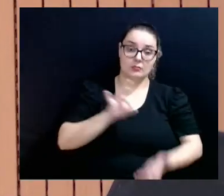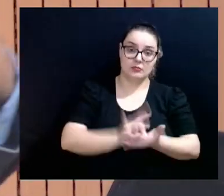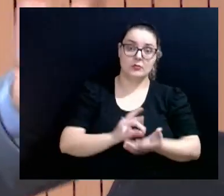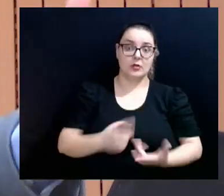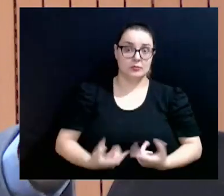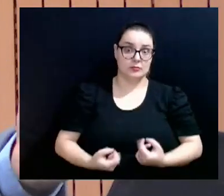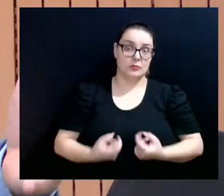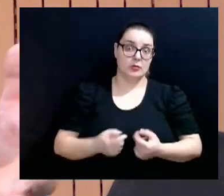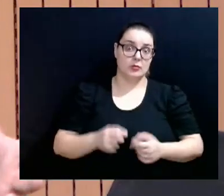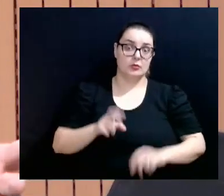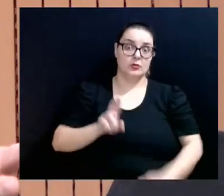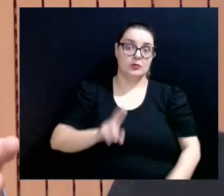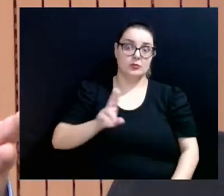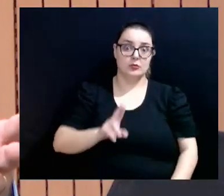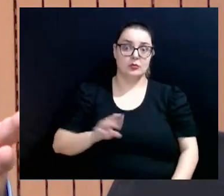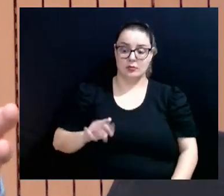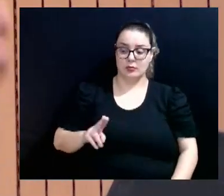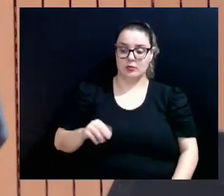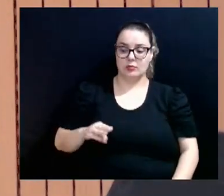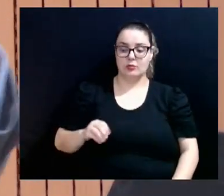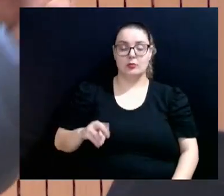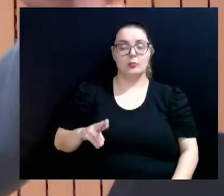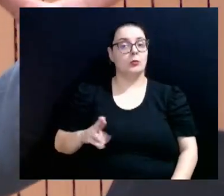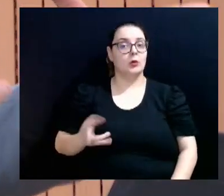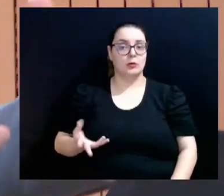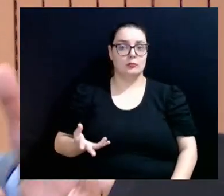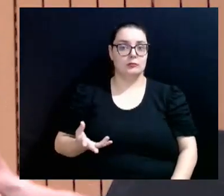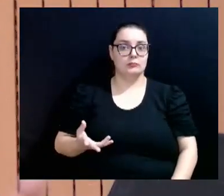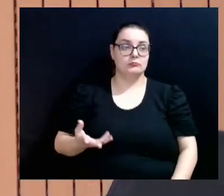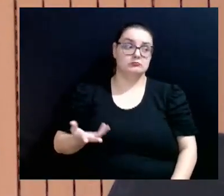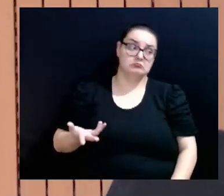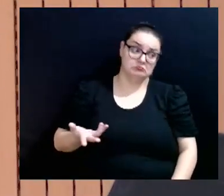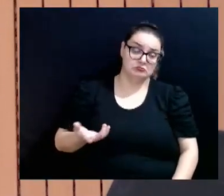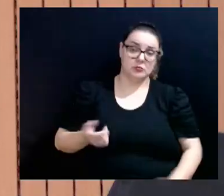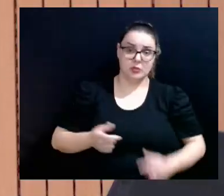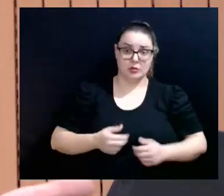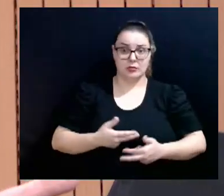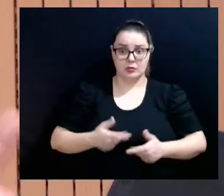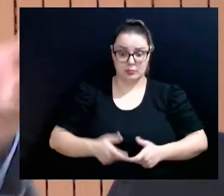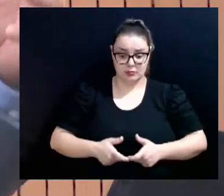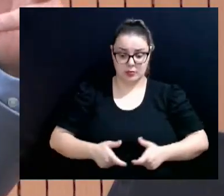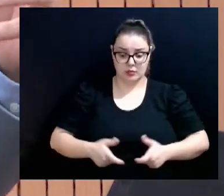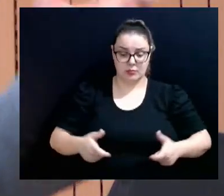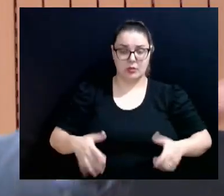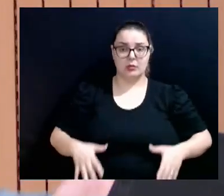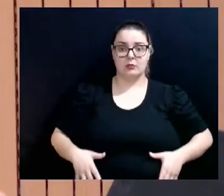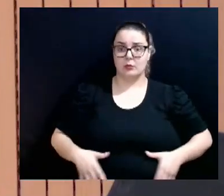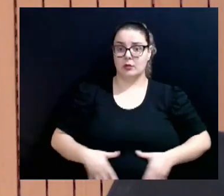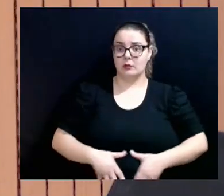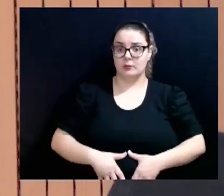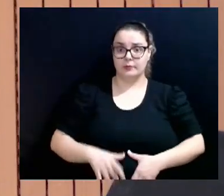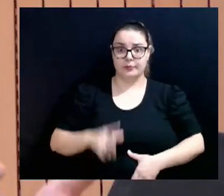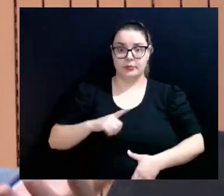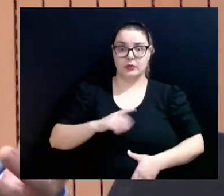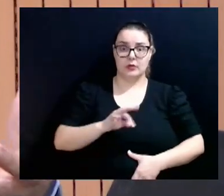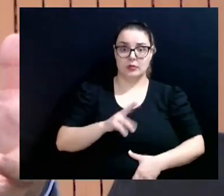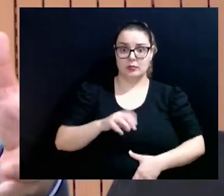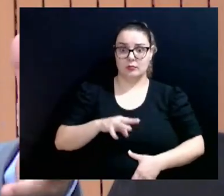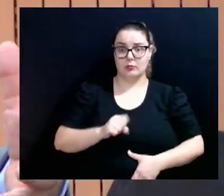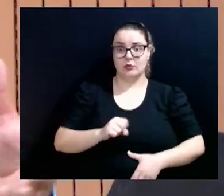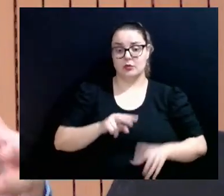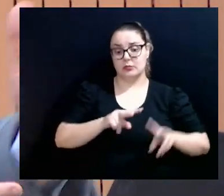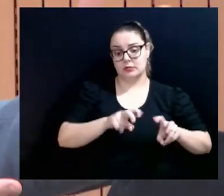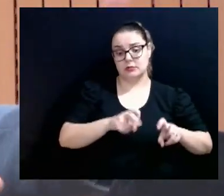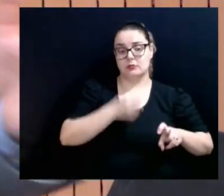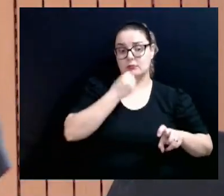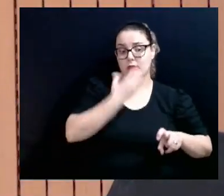termo tumor para, eventualmente, algo que está crescendo dentro do abdômen. Existem tumores benignos, né, que podem